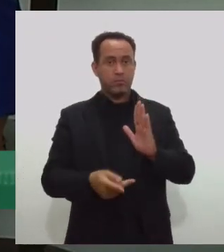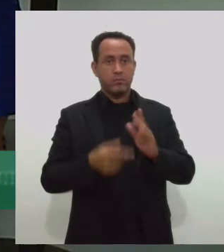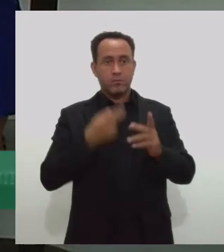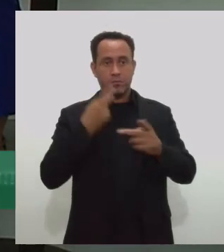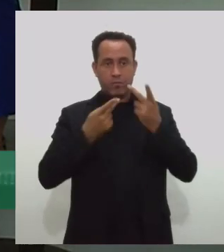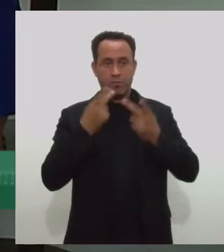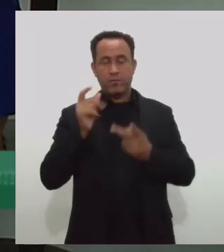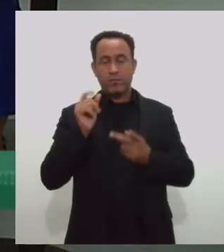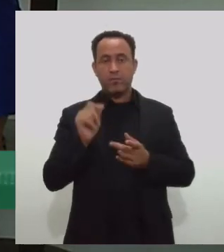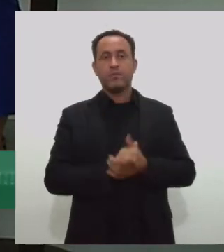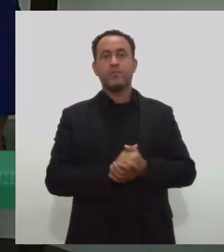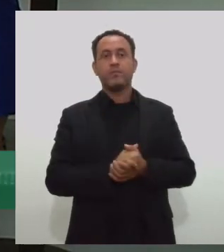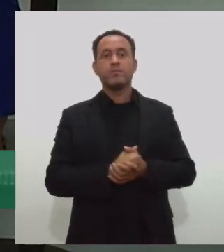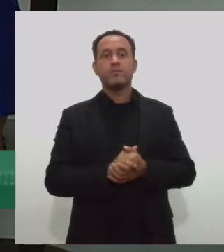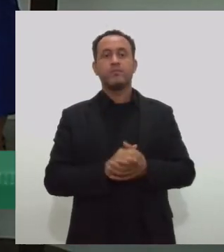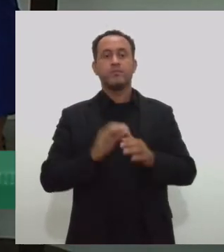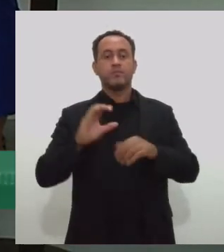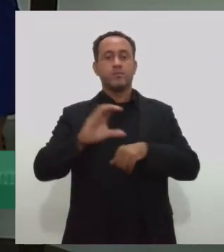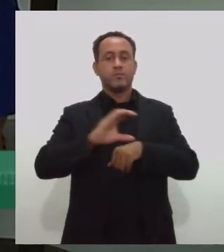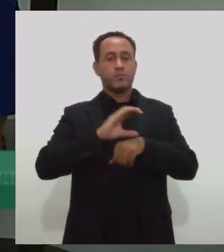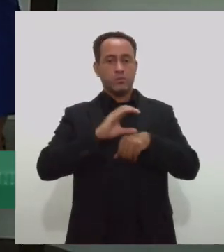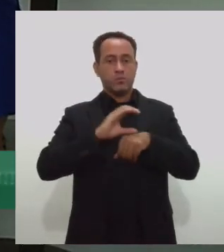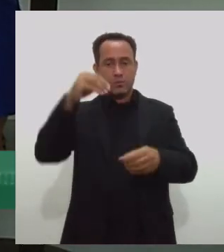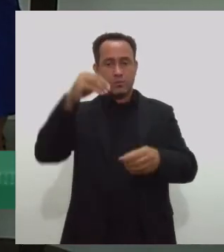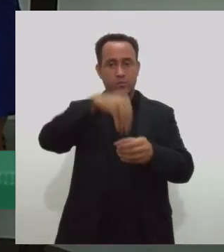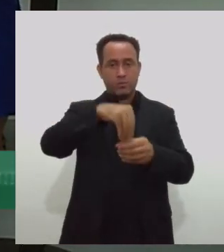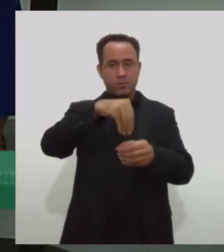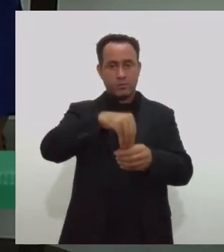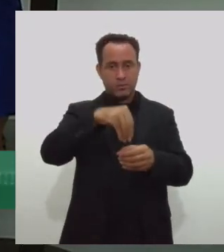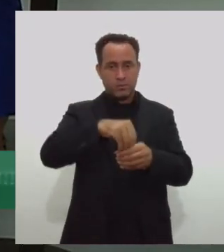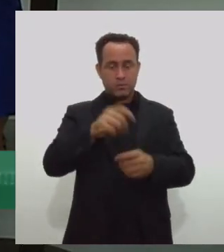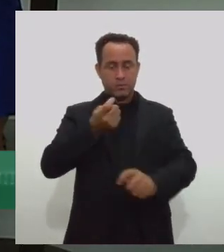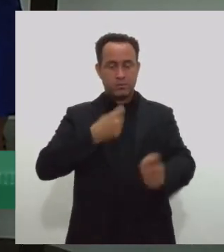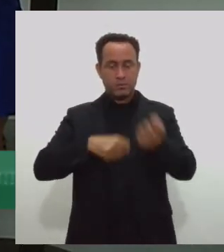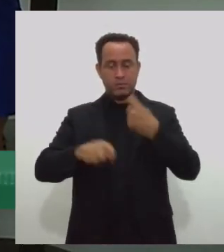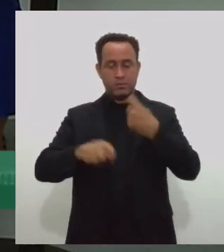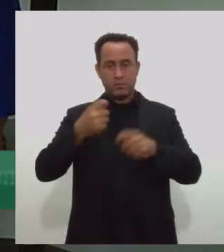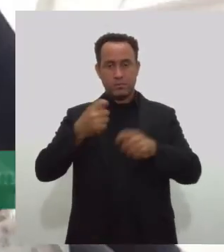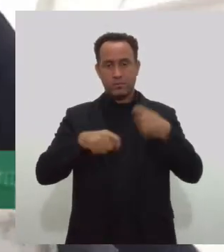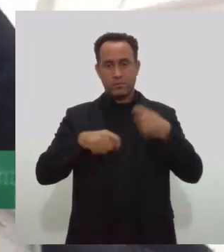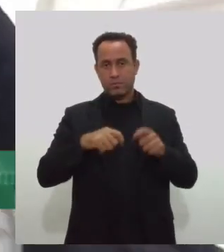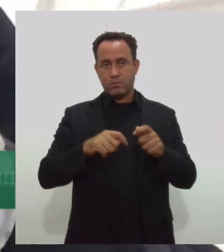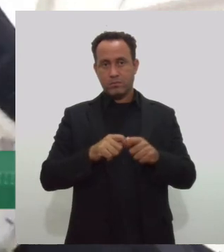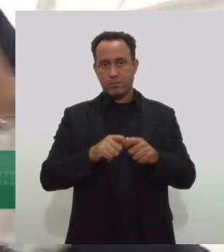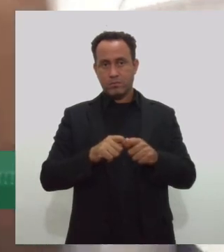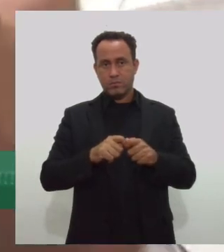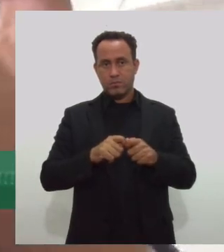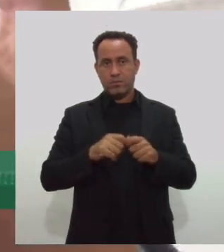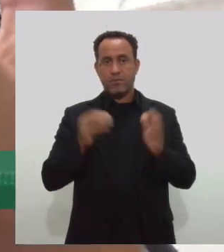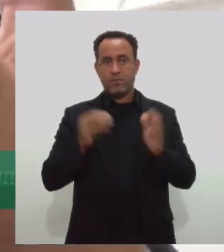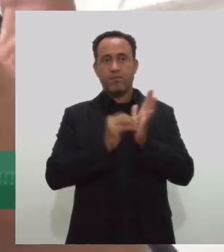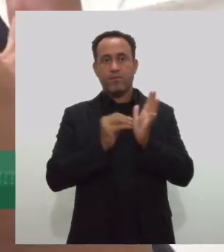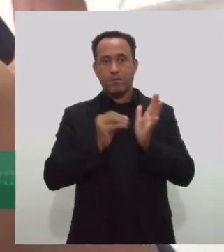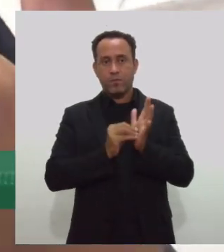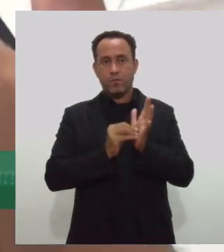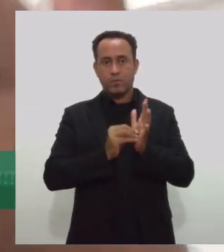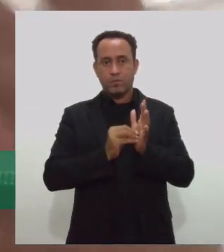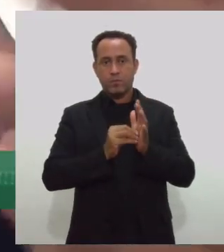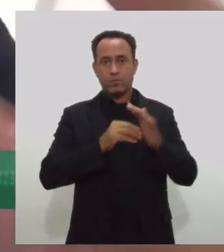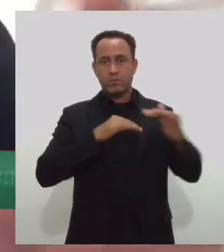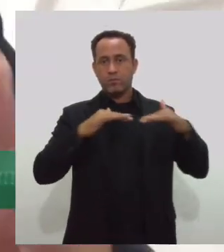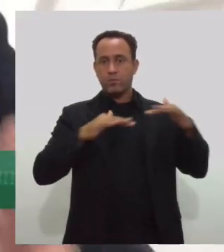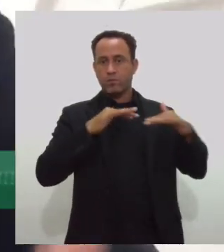que não constitui ato de improbidade administrativa a omissão ou a ação decorrente